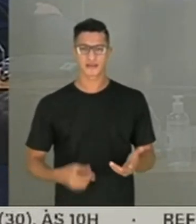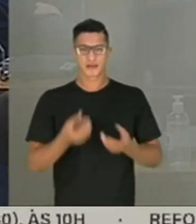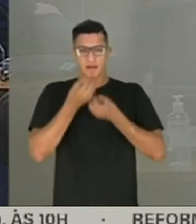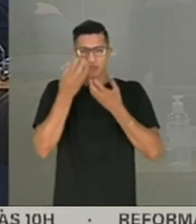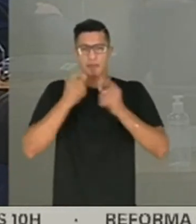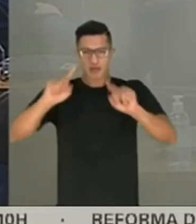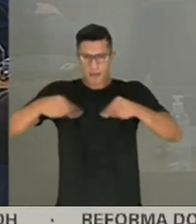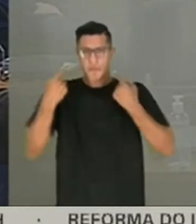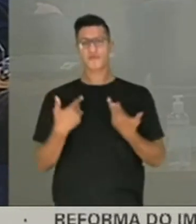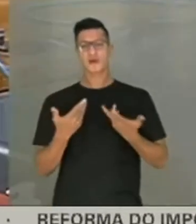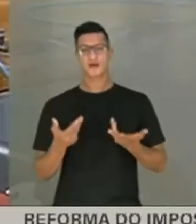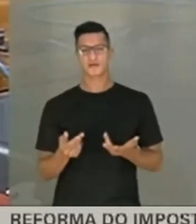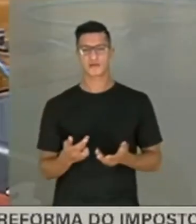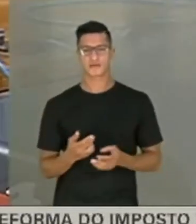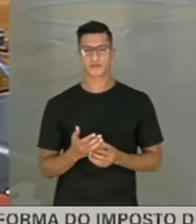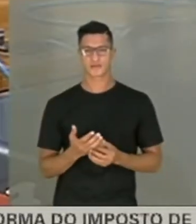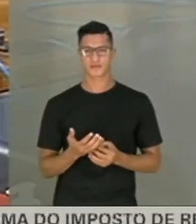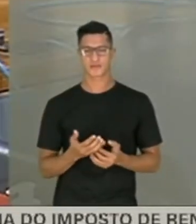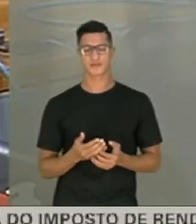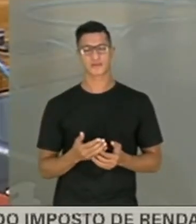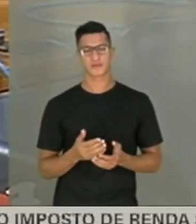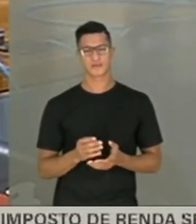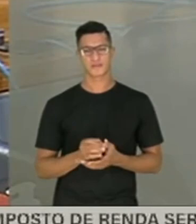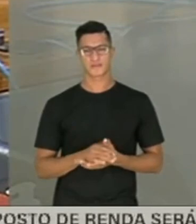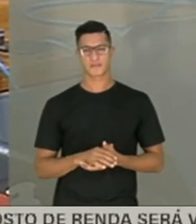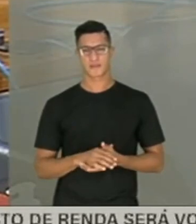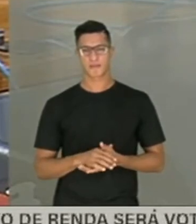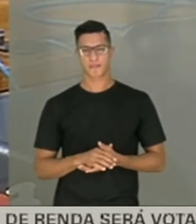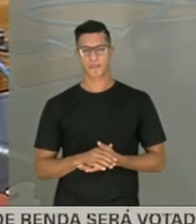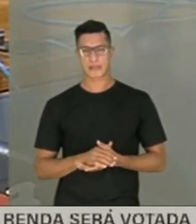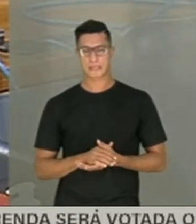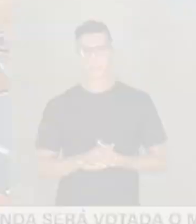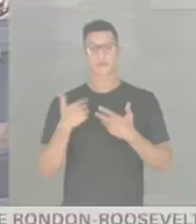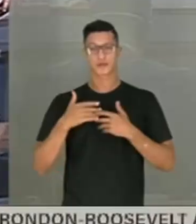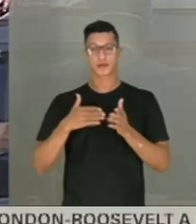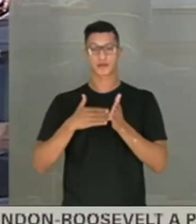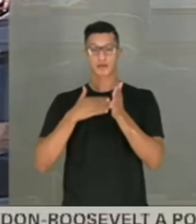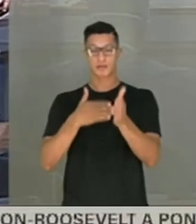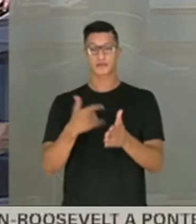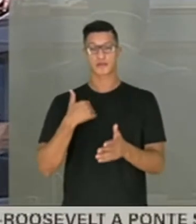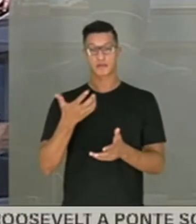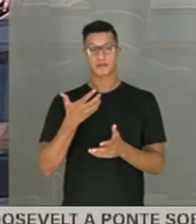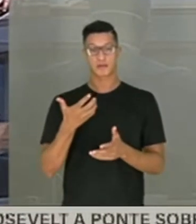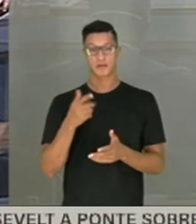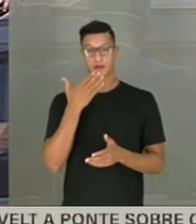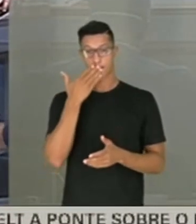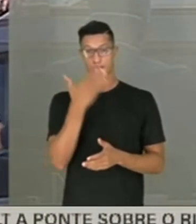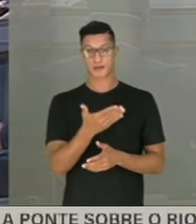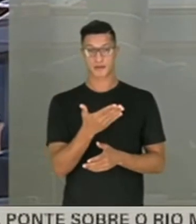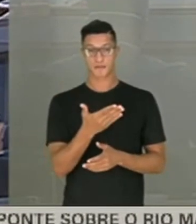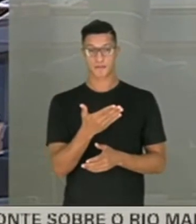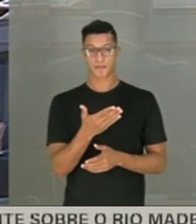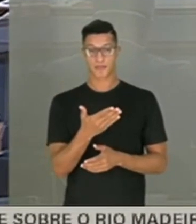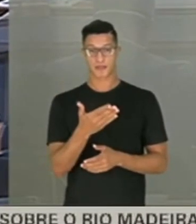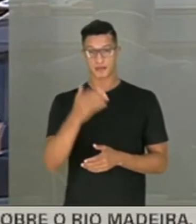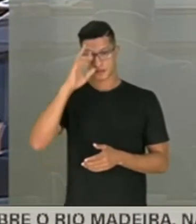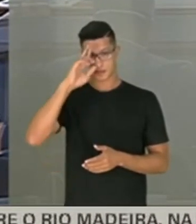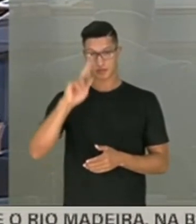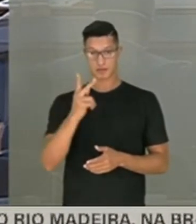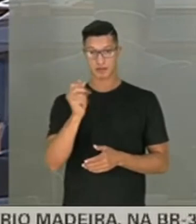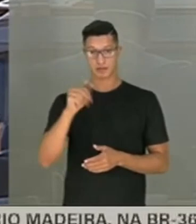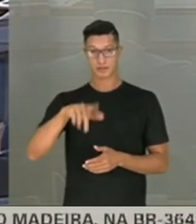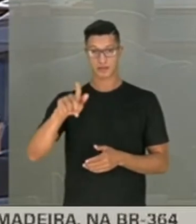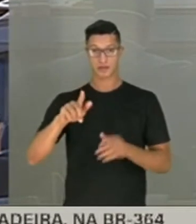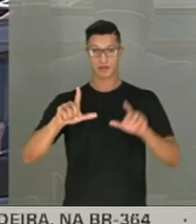é tudo é política o senador que você toma água com certeza quatro queria pedir ao Senhor